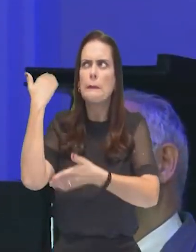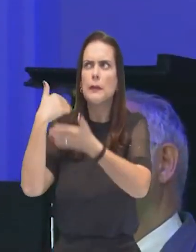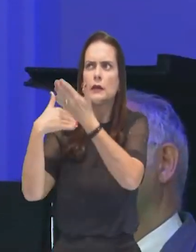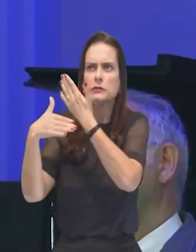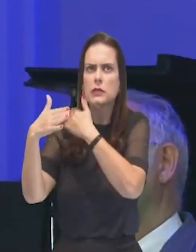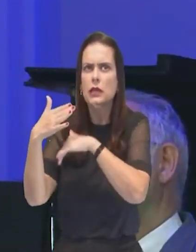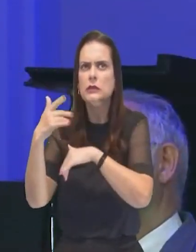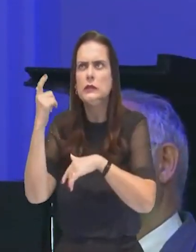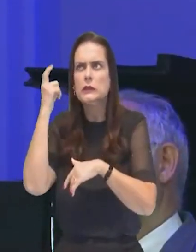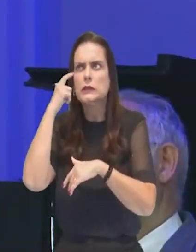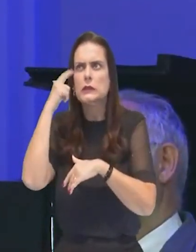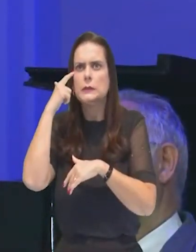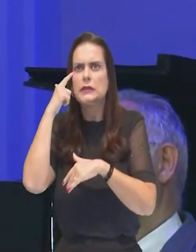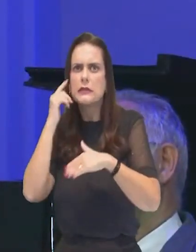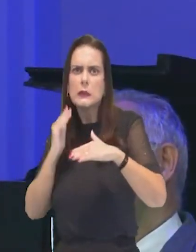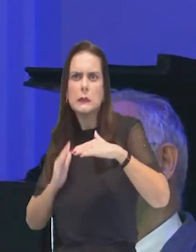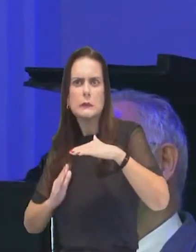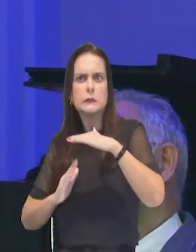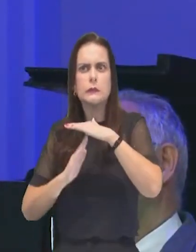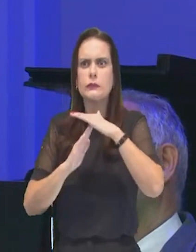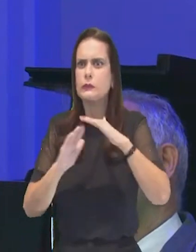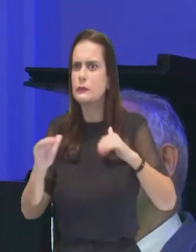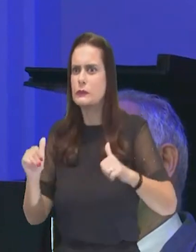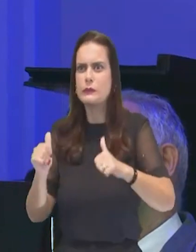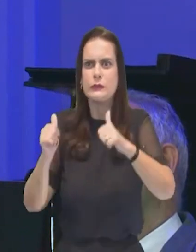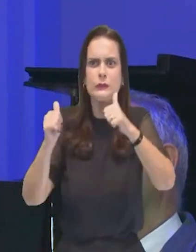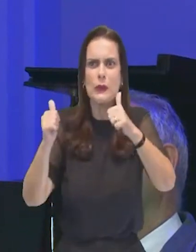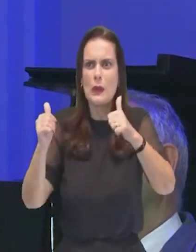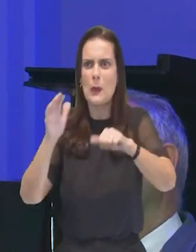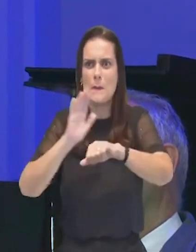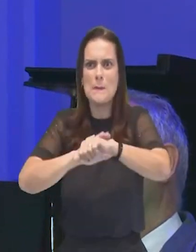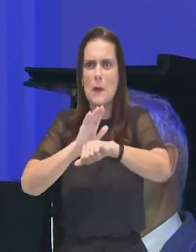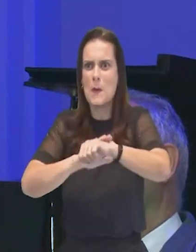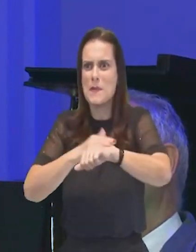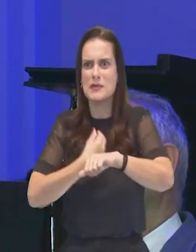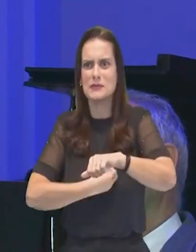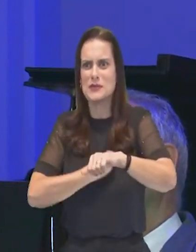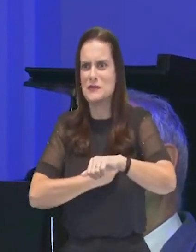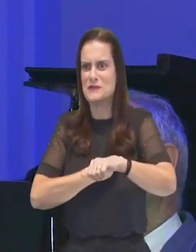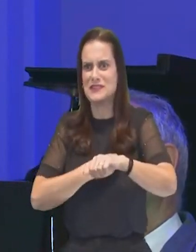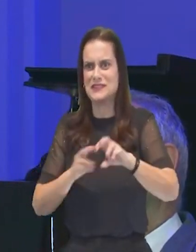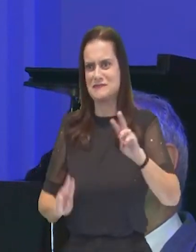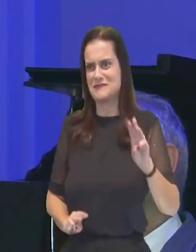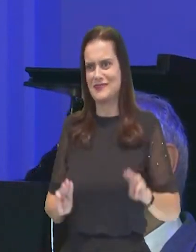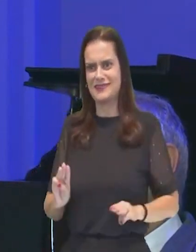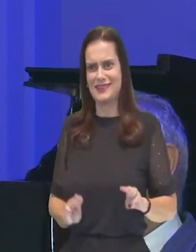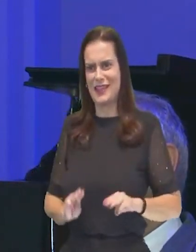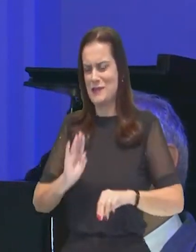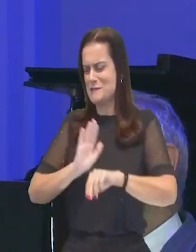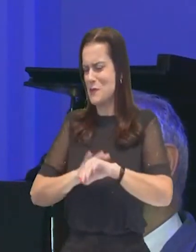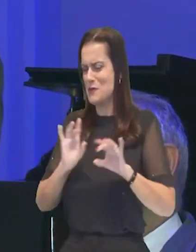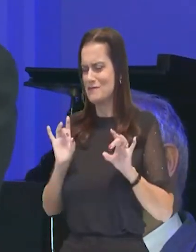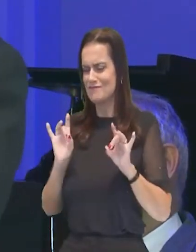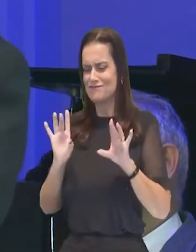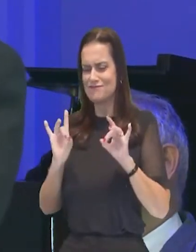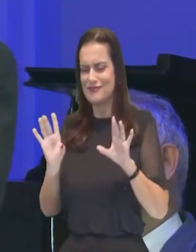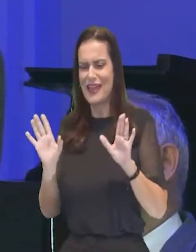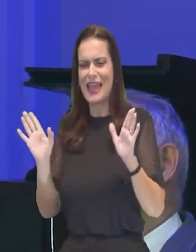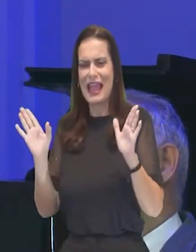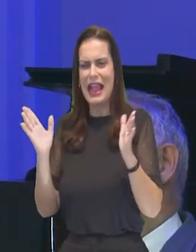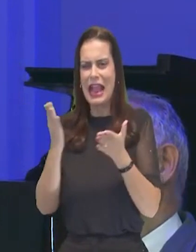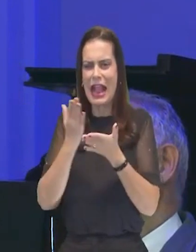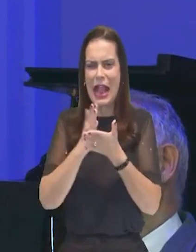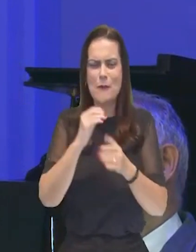que eu estava no auge, querido, do exercício do ministério ali naquela igreja, momento precioso, tínhamos acabado de uma